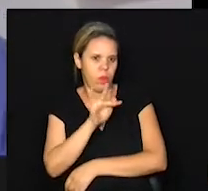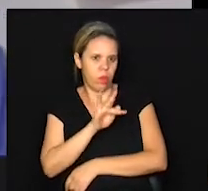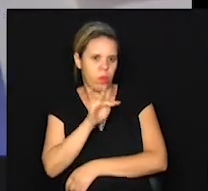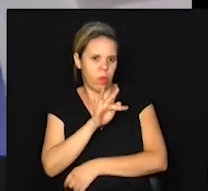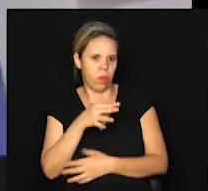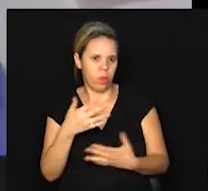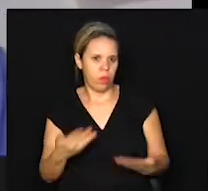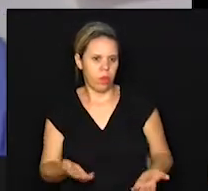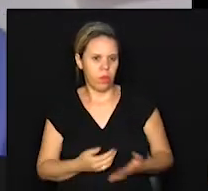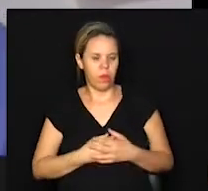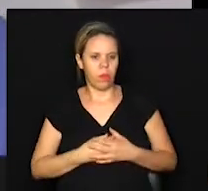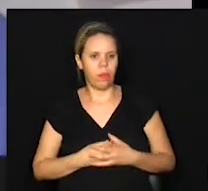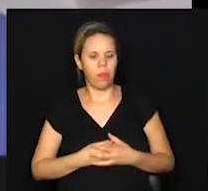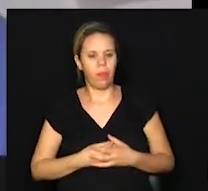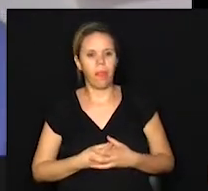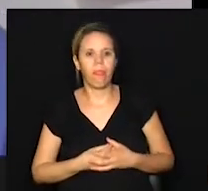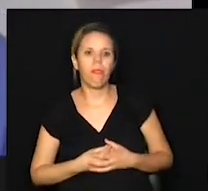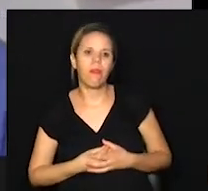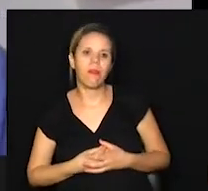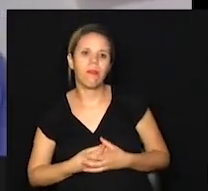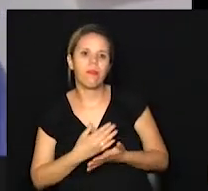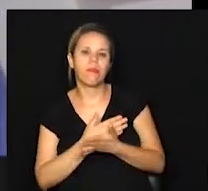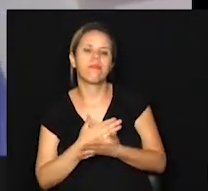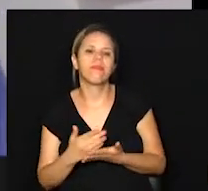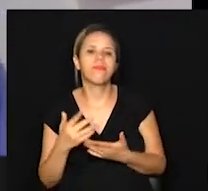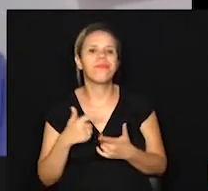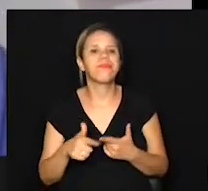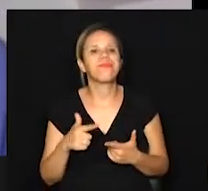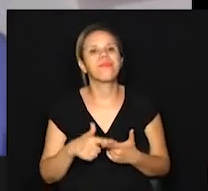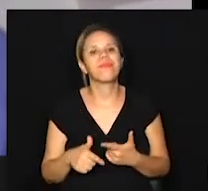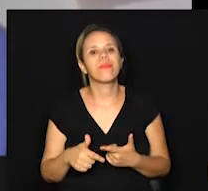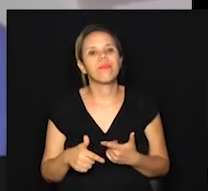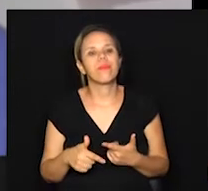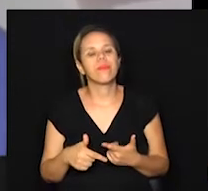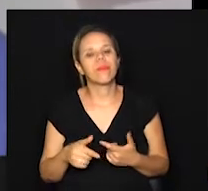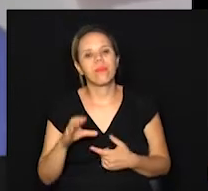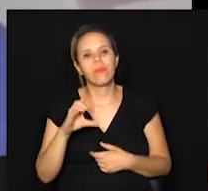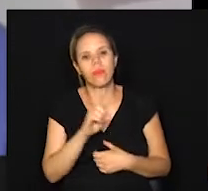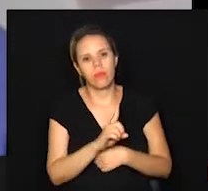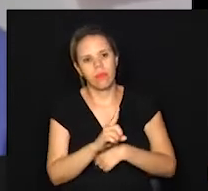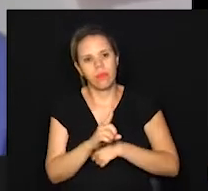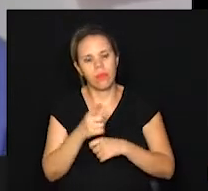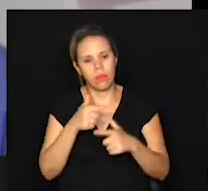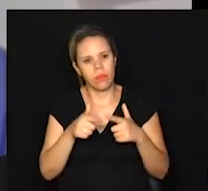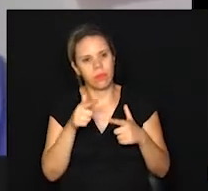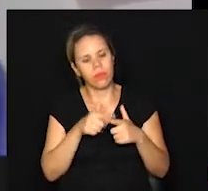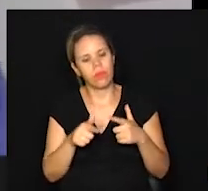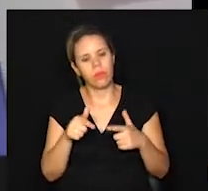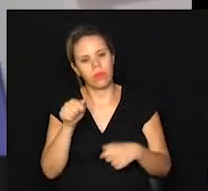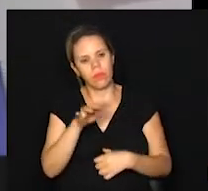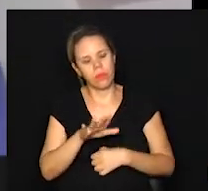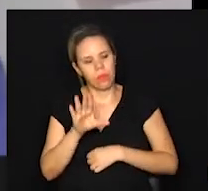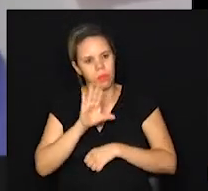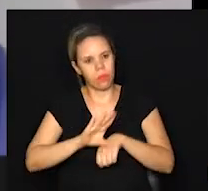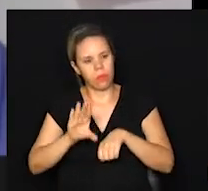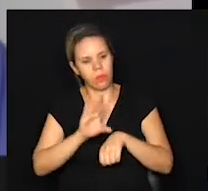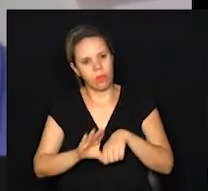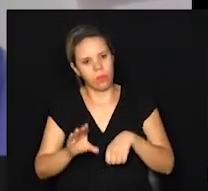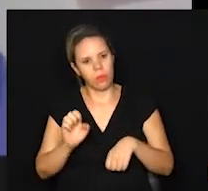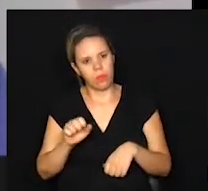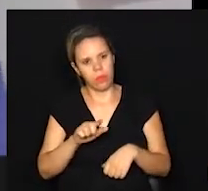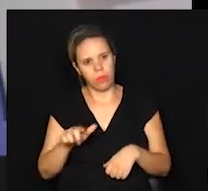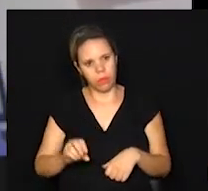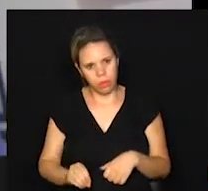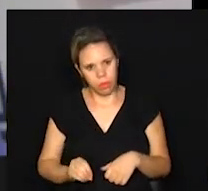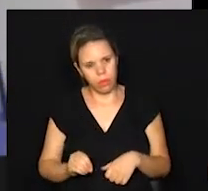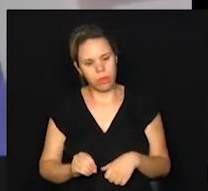E começou-se um problema, né, com o coordenador geral do curso, o senhor Enzo Fiorelli Vasquez, quando entre o final de fevereiro e início